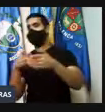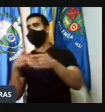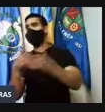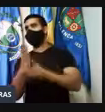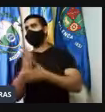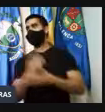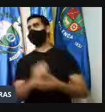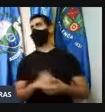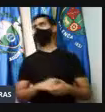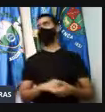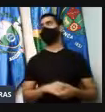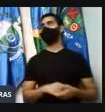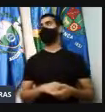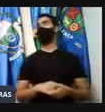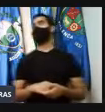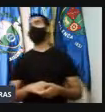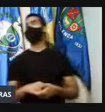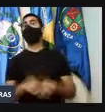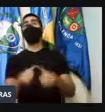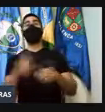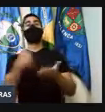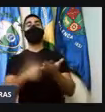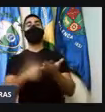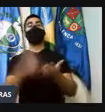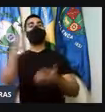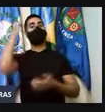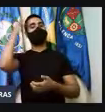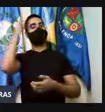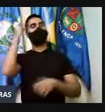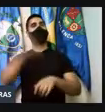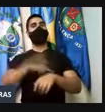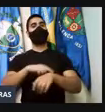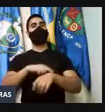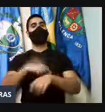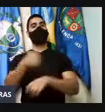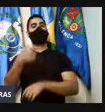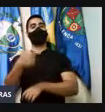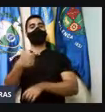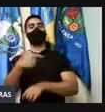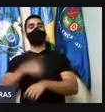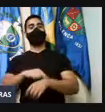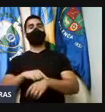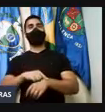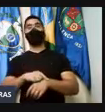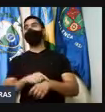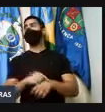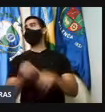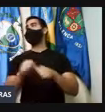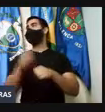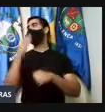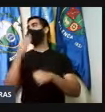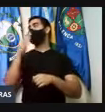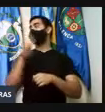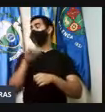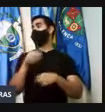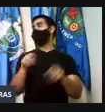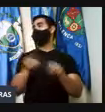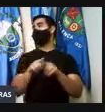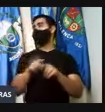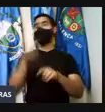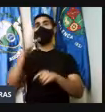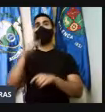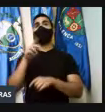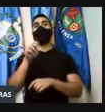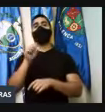fica marcado para amanhã, às 17 horas, solicitado aqui, sugerido pelo vereador